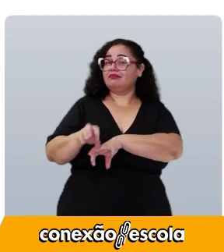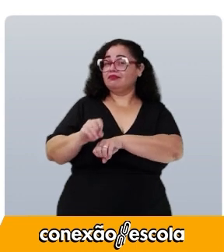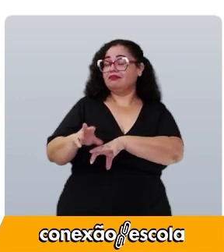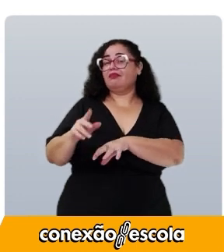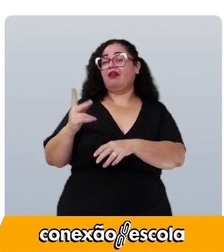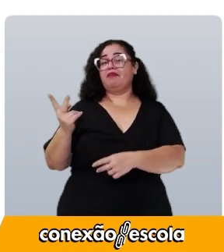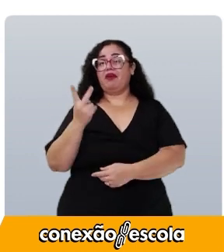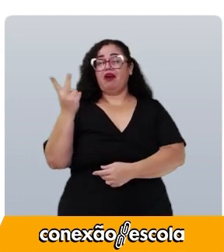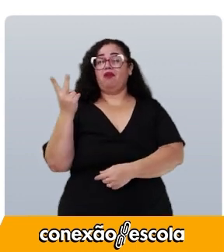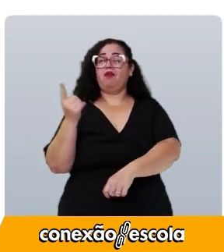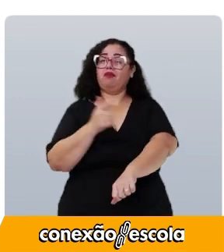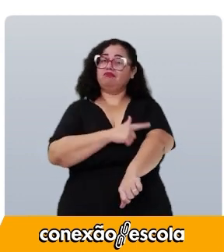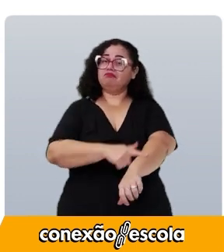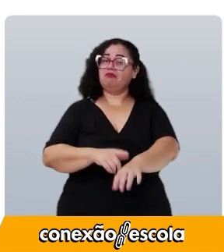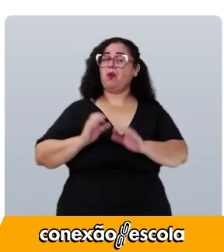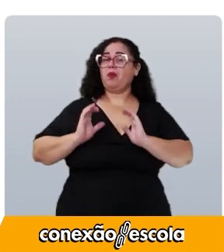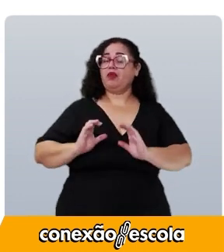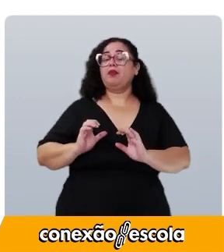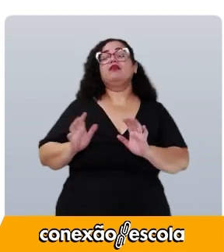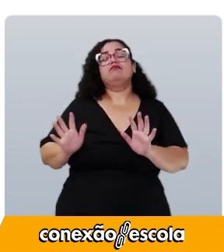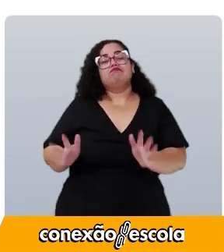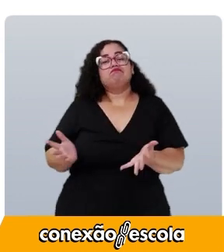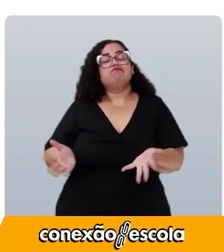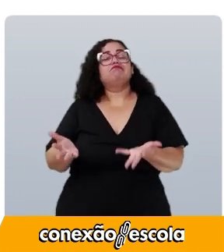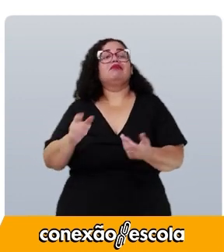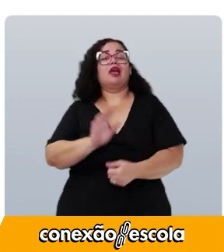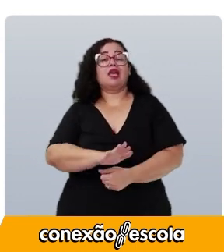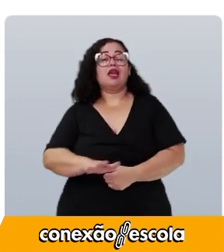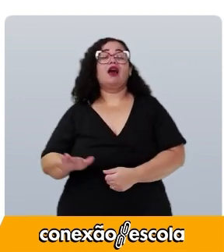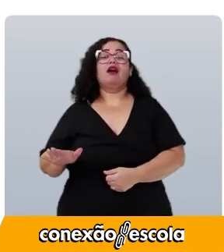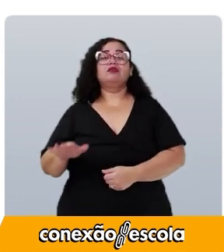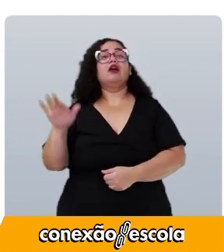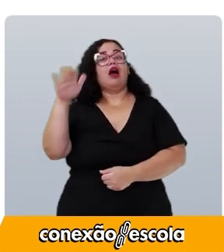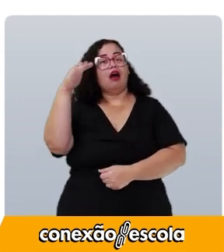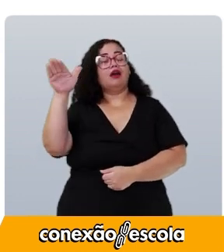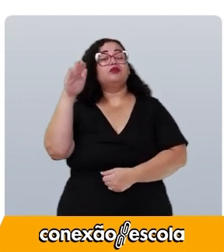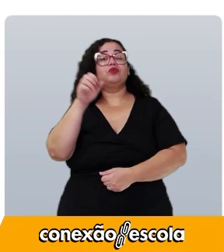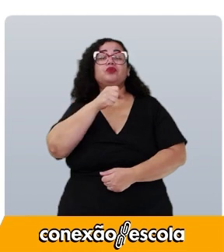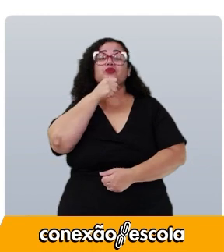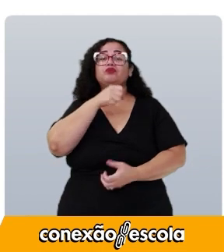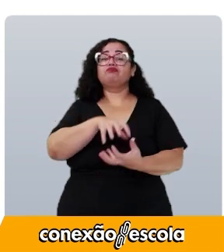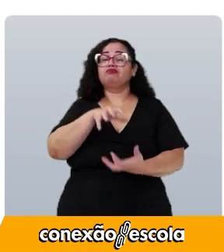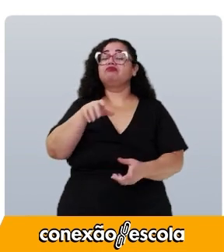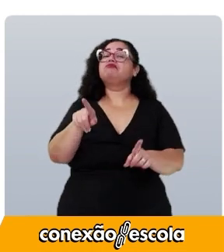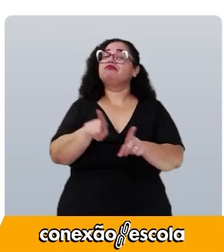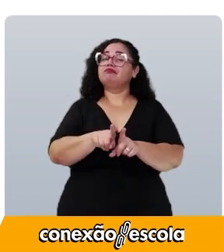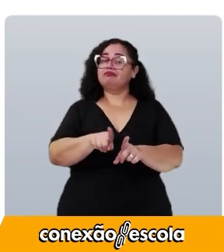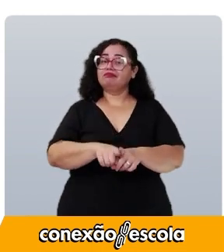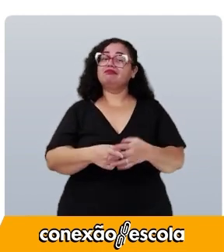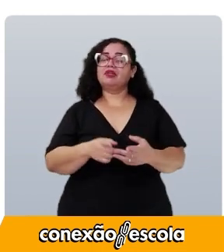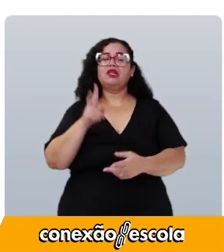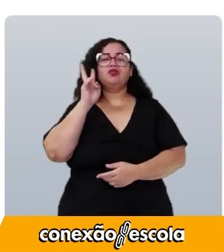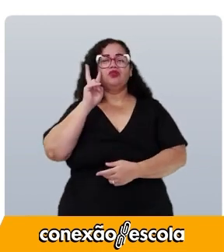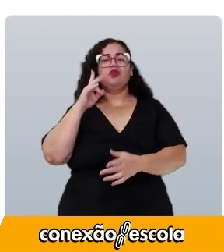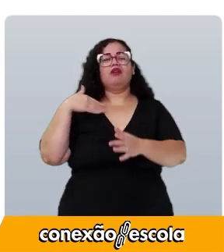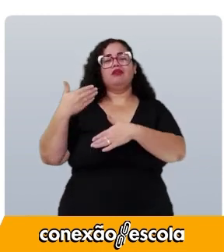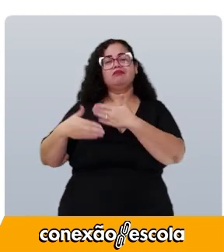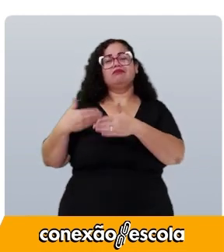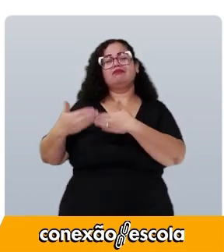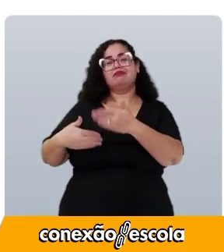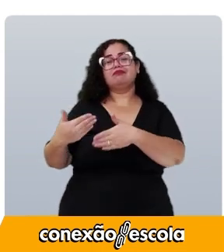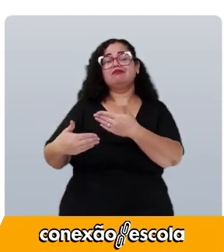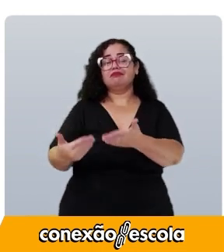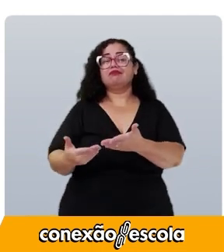ensinamentos, valores e também divertir crianças e, por que não, adultos e idosos também, né? São histórias que foram sendo